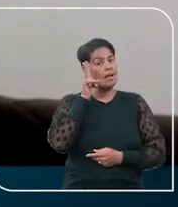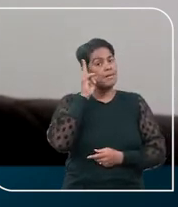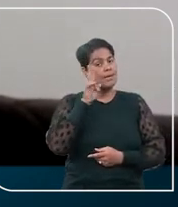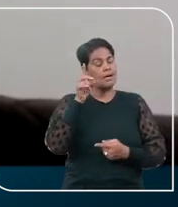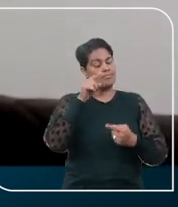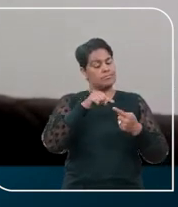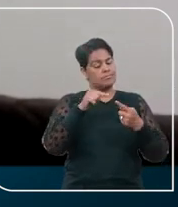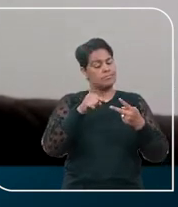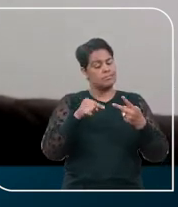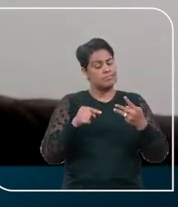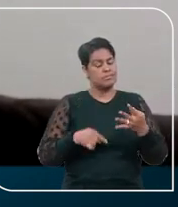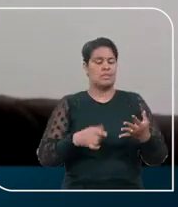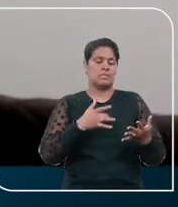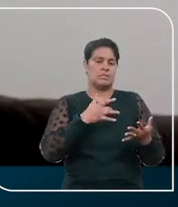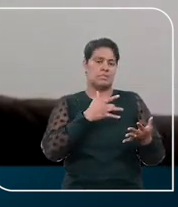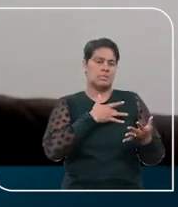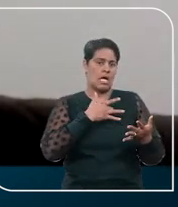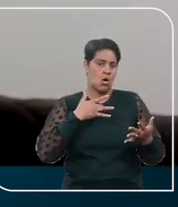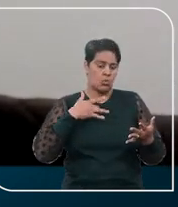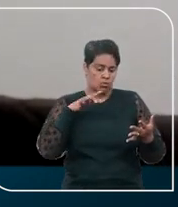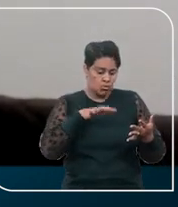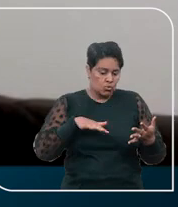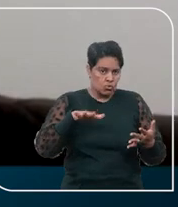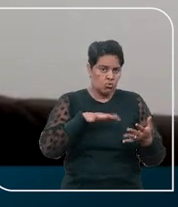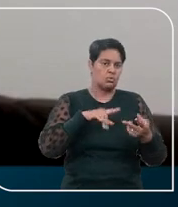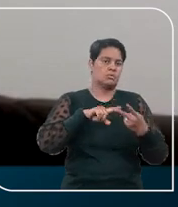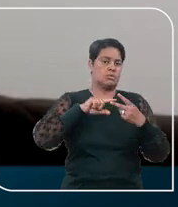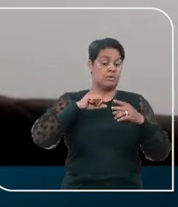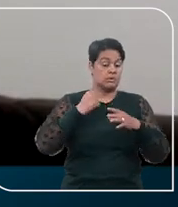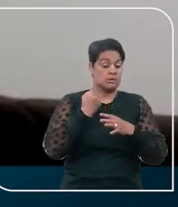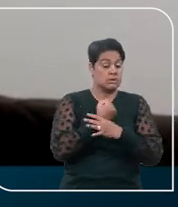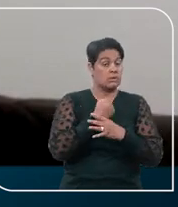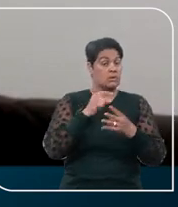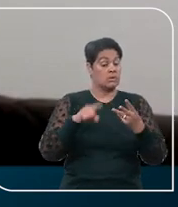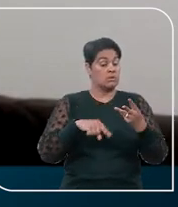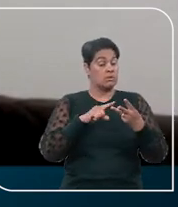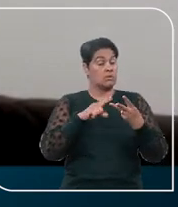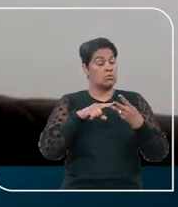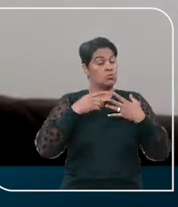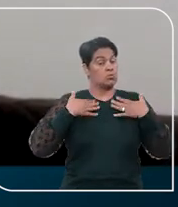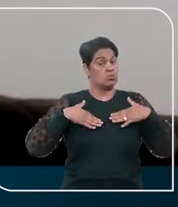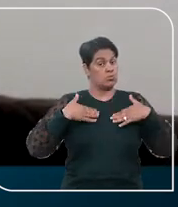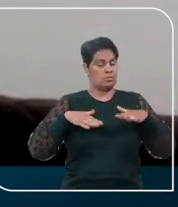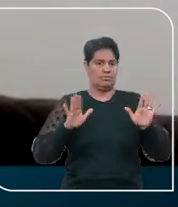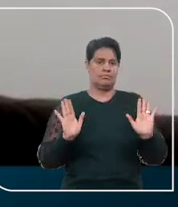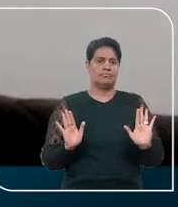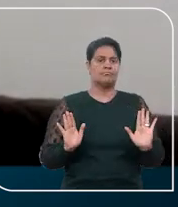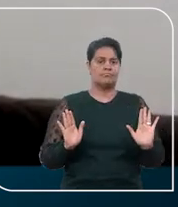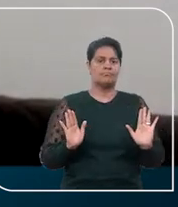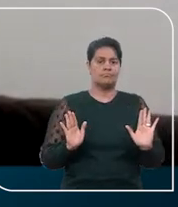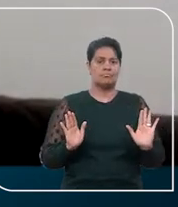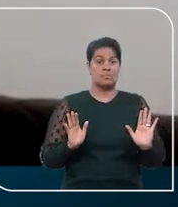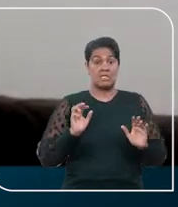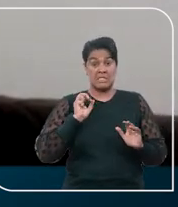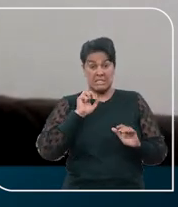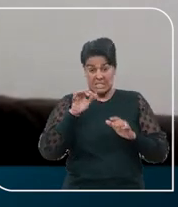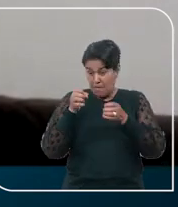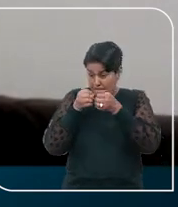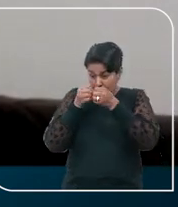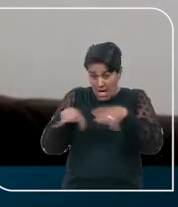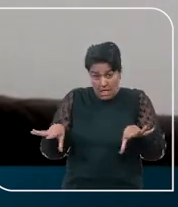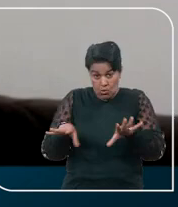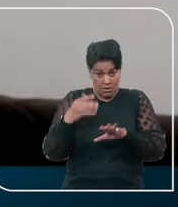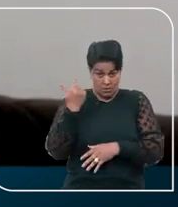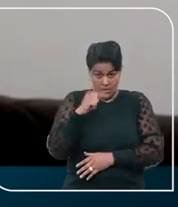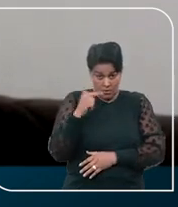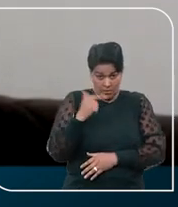e o sossego. Então, ele pode exercer, desde que isso não seja prejudicial aos demais coproprietários. E por